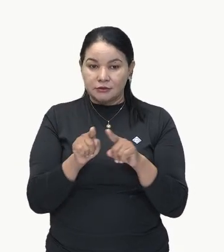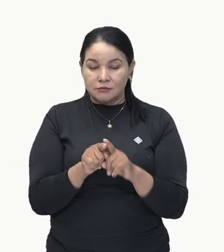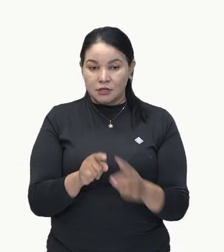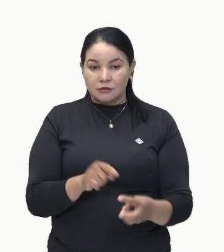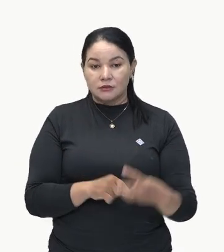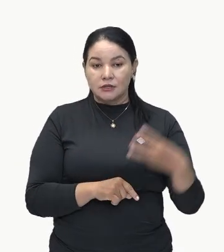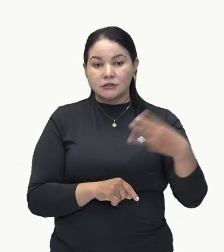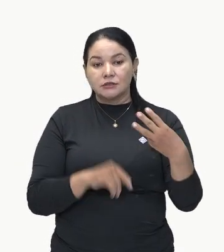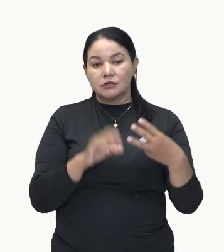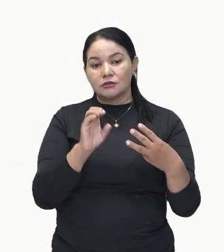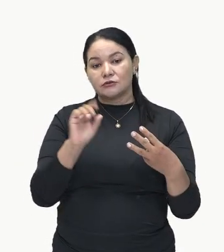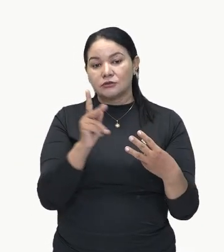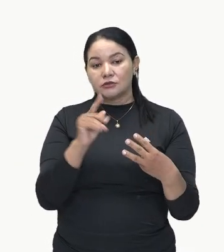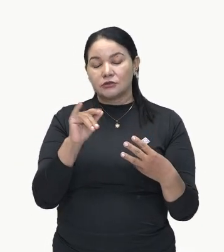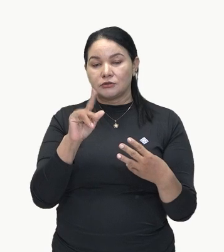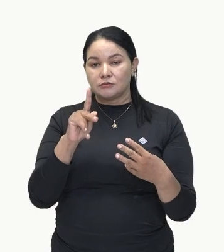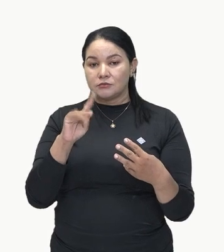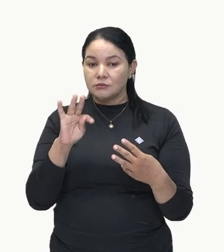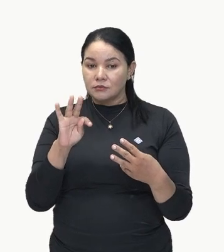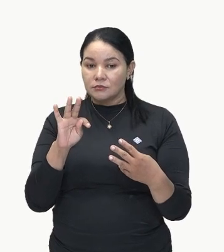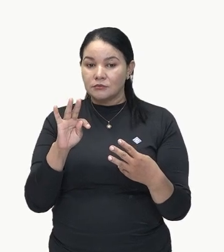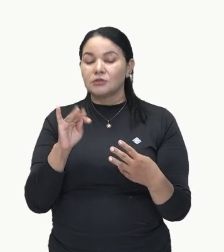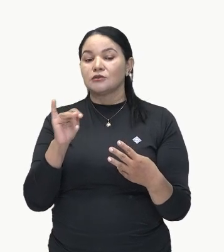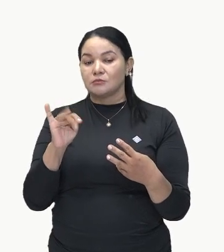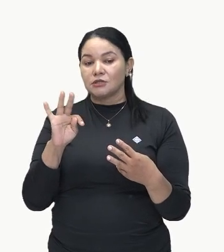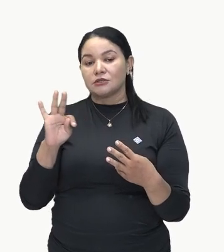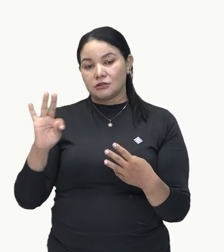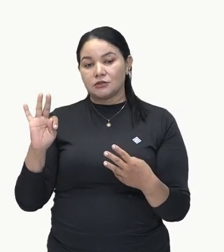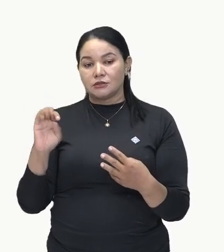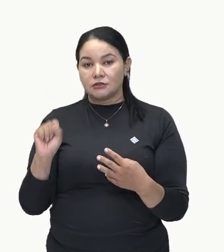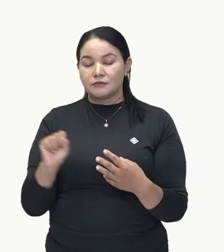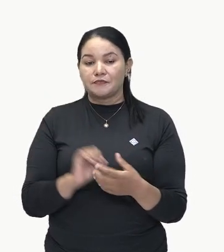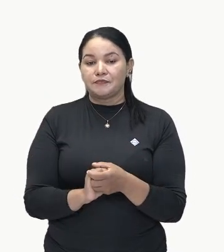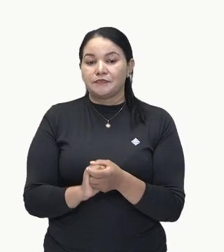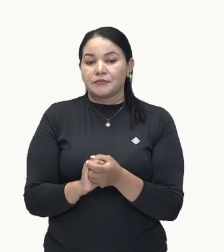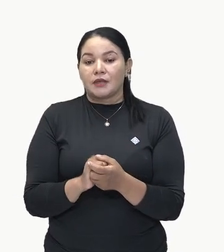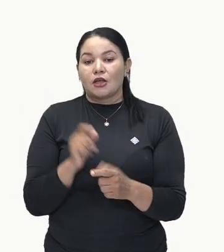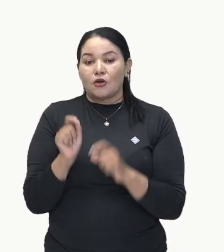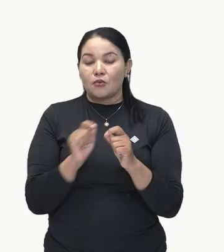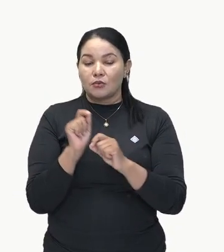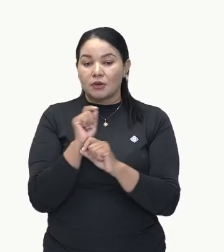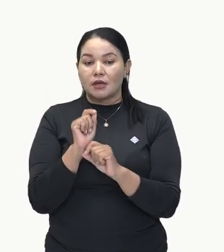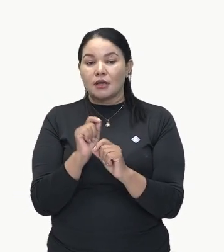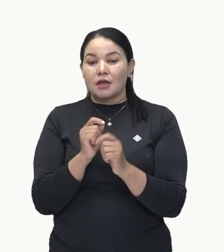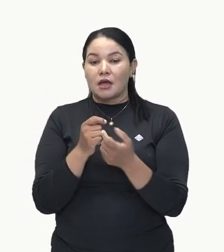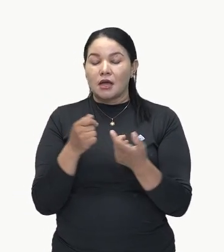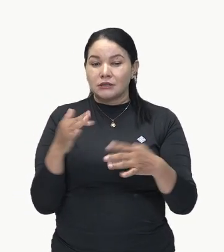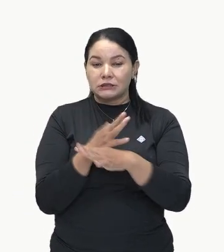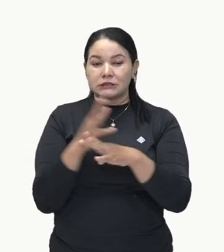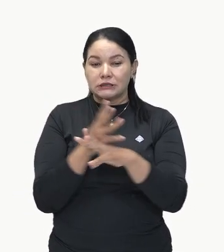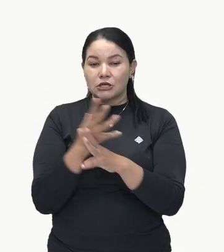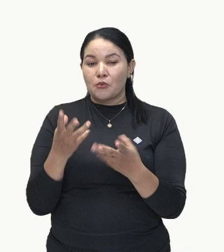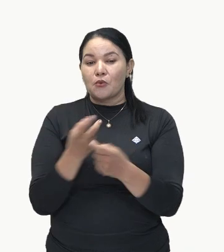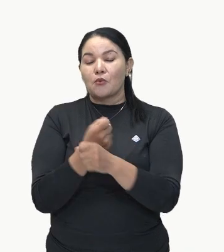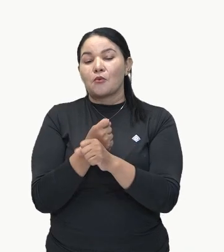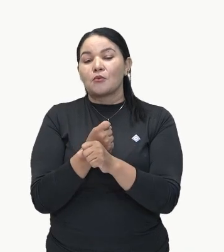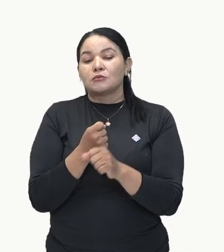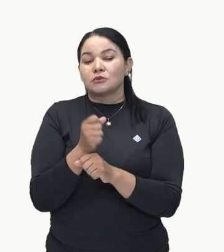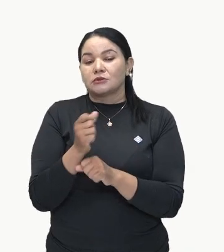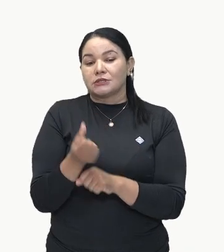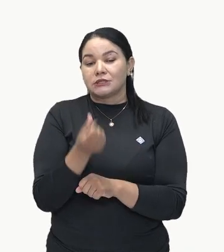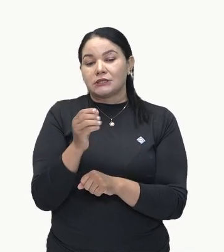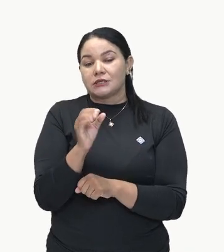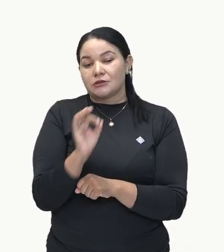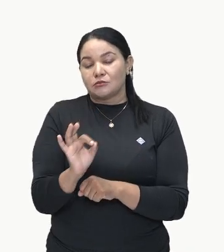aí Sheepits, que vai ser a terceira maior, que pega Chicago e Pittsburgh, que vai ser aí próximo à região